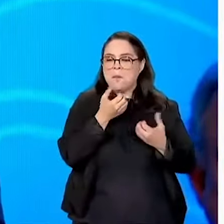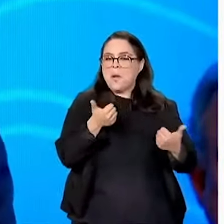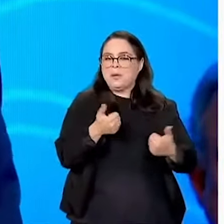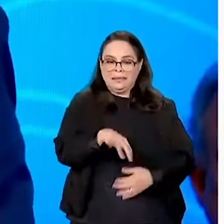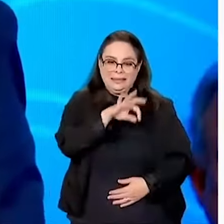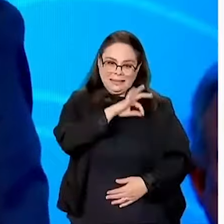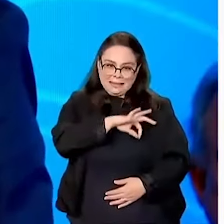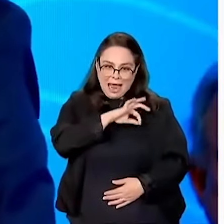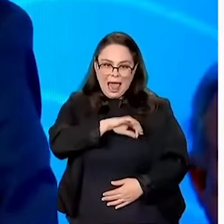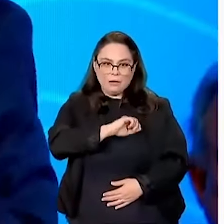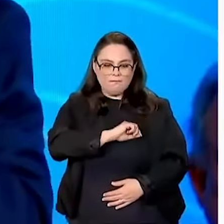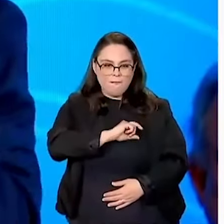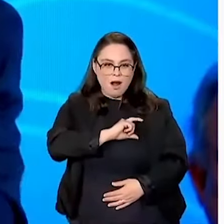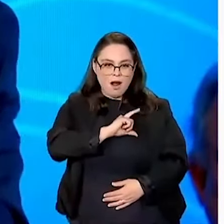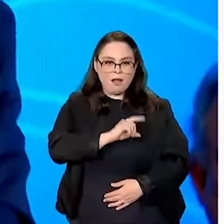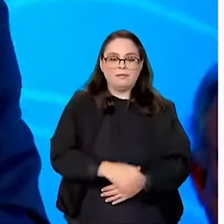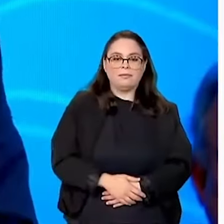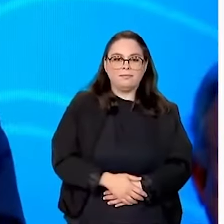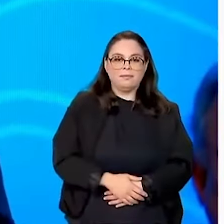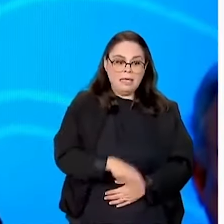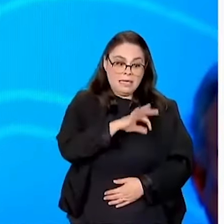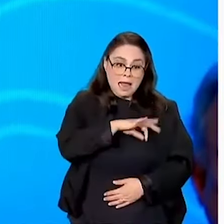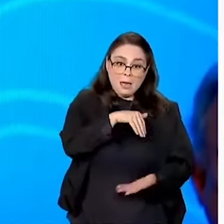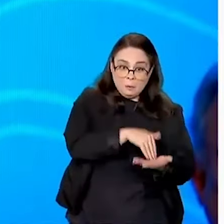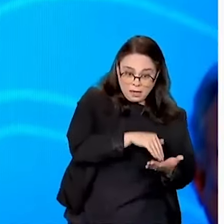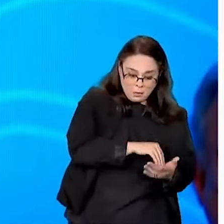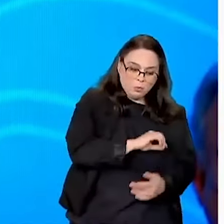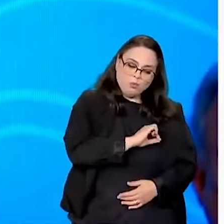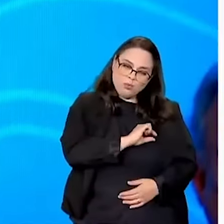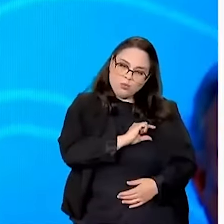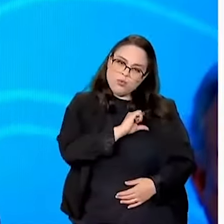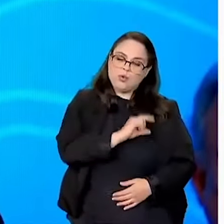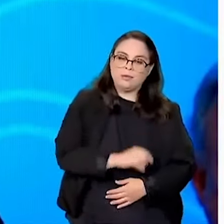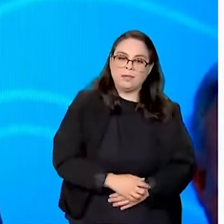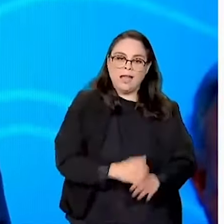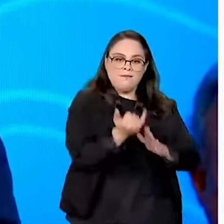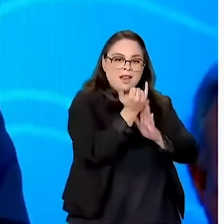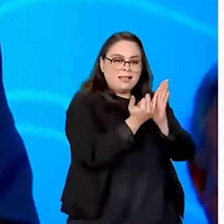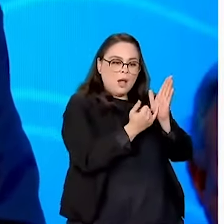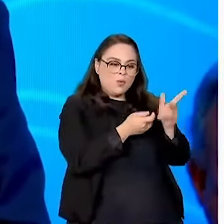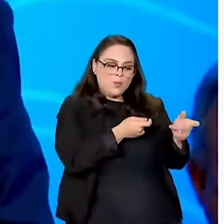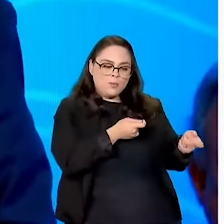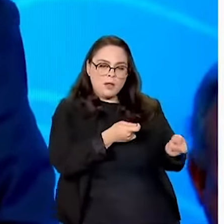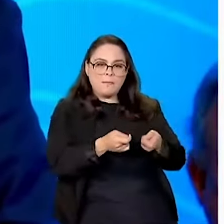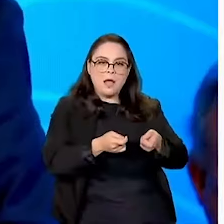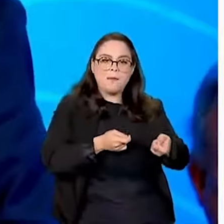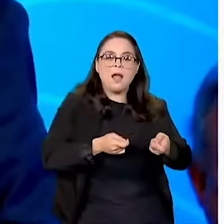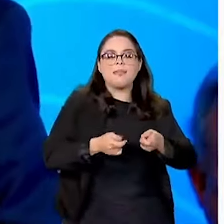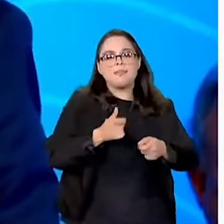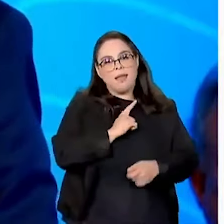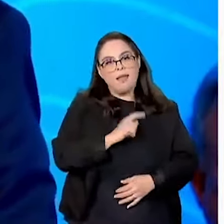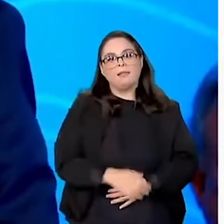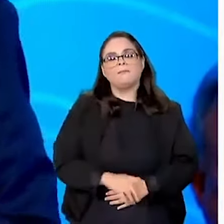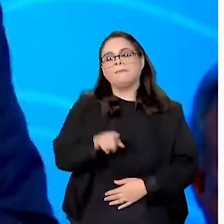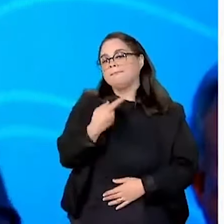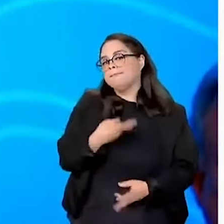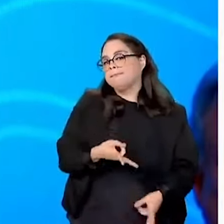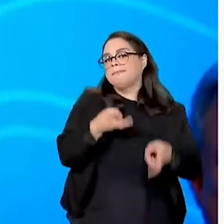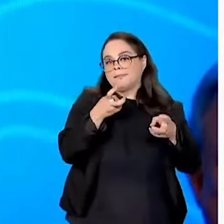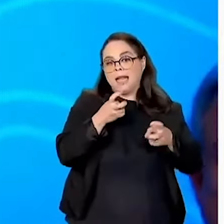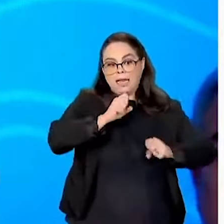massa salarial está crescendo, o salário mínimo está crescendo, a inflação está controlada, a gente percebe